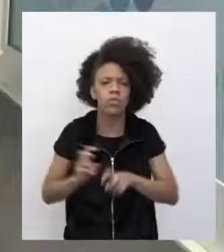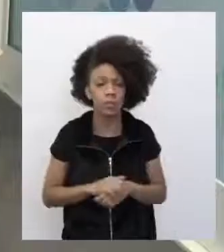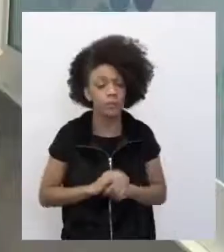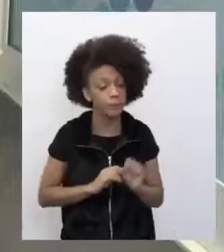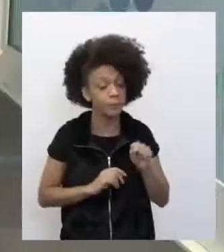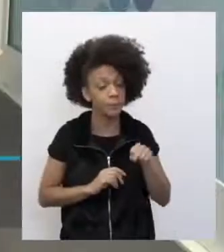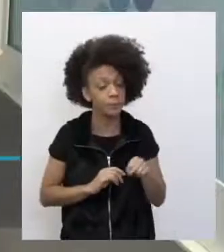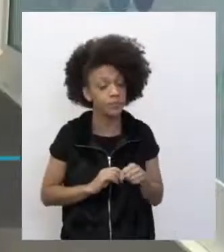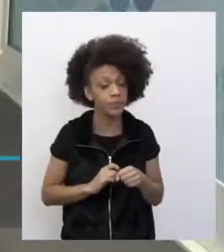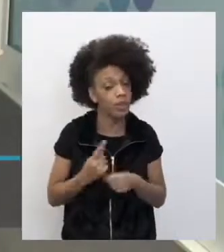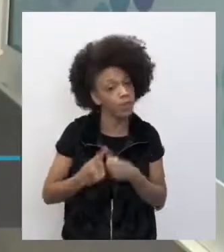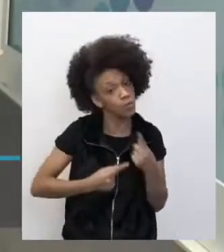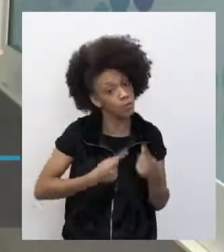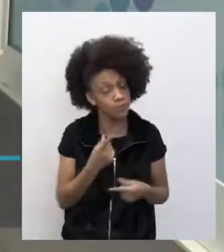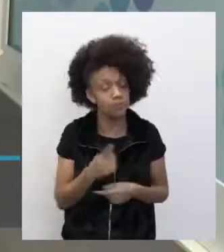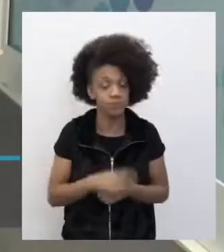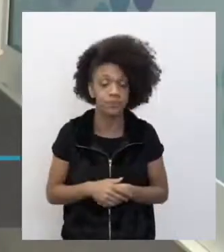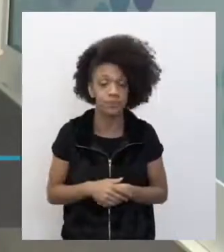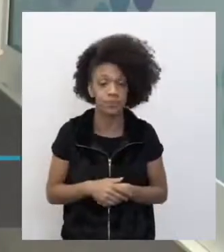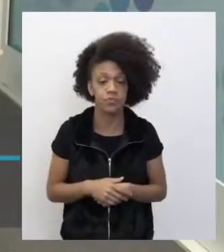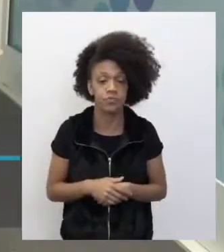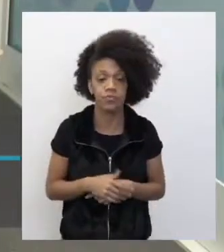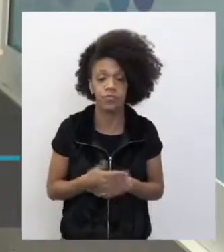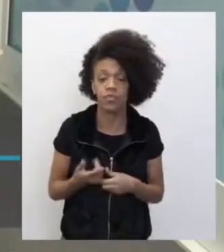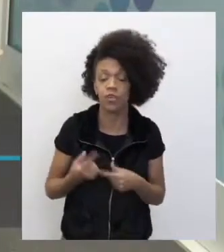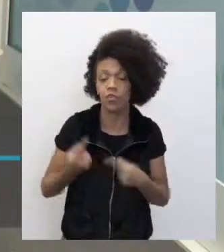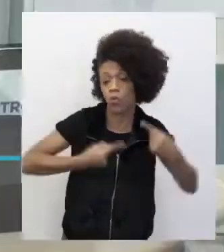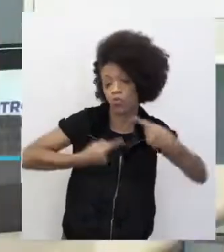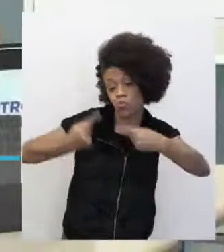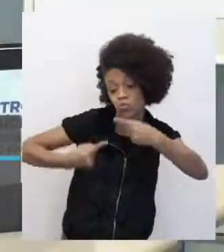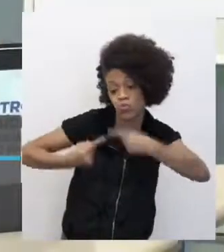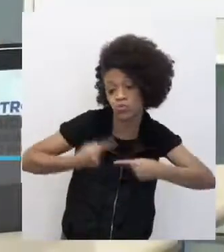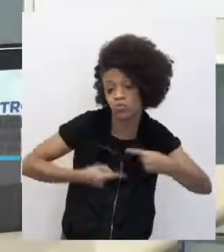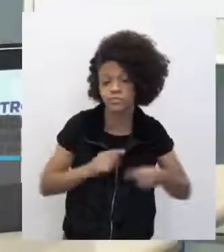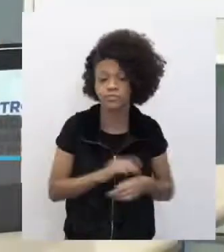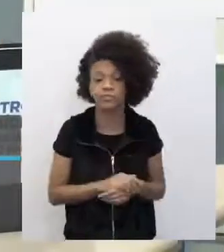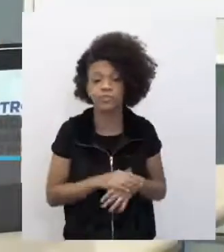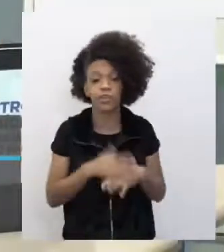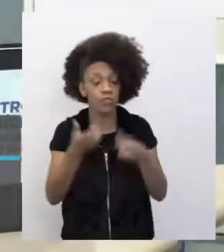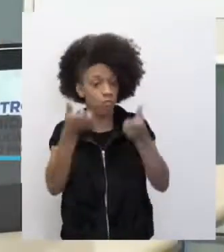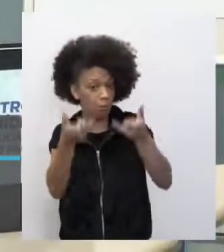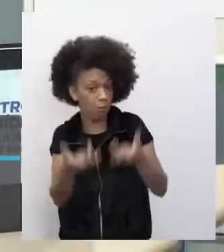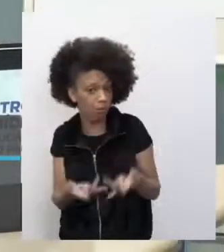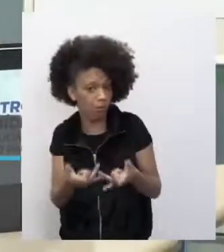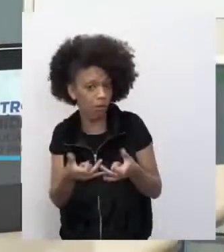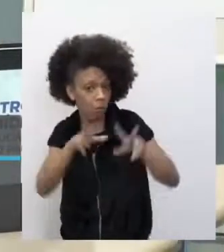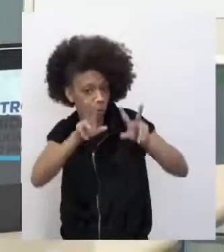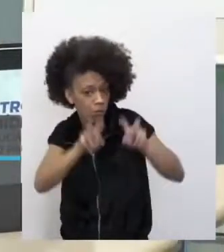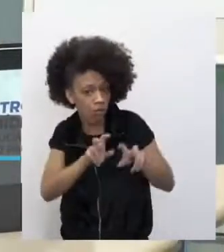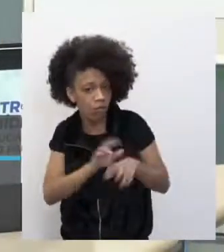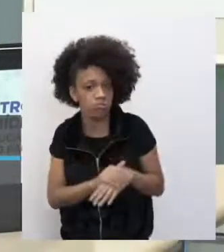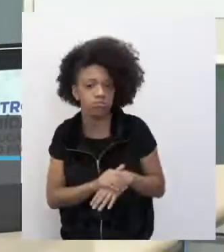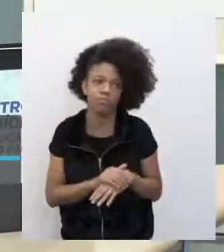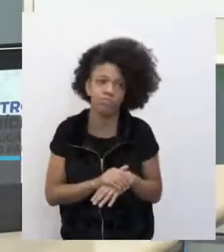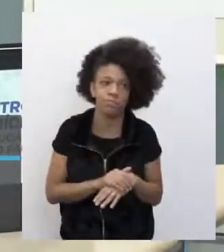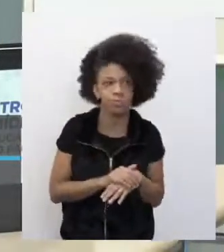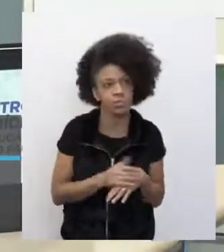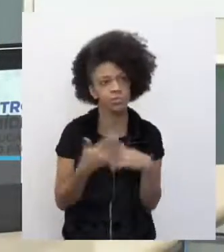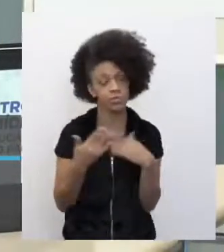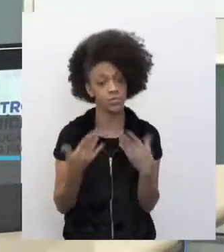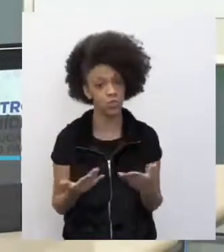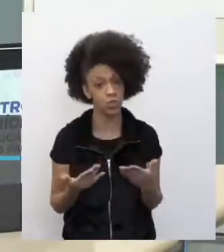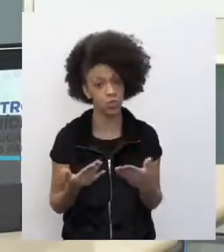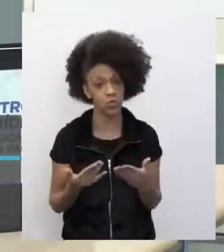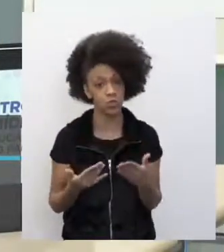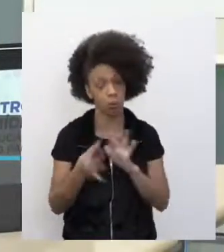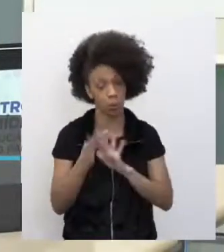das definições, né, mãe? Eu vou discutir, eu vou tratar de um assunto, de uma